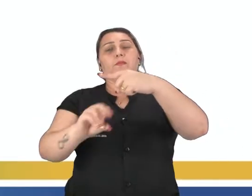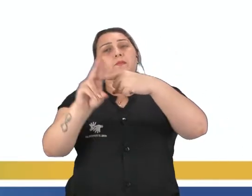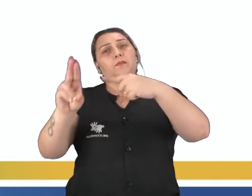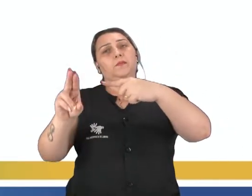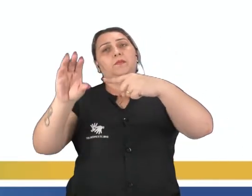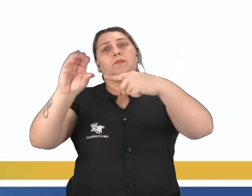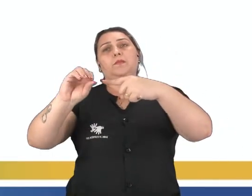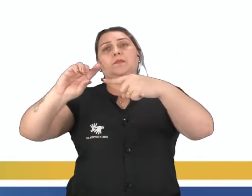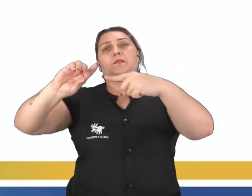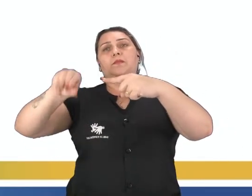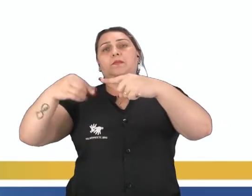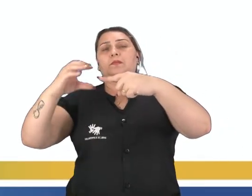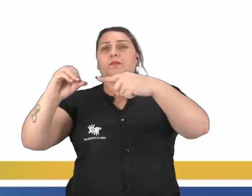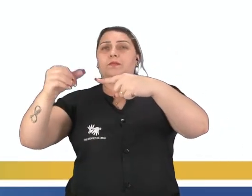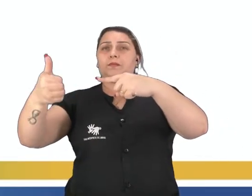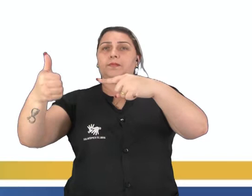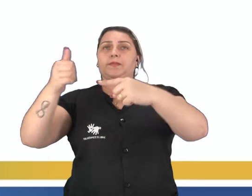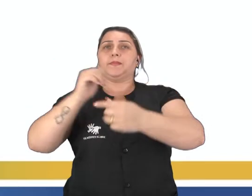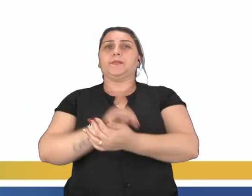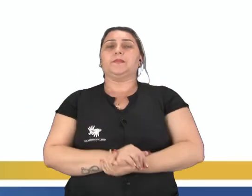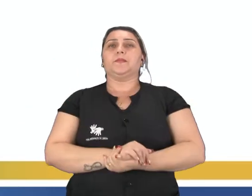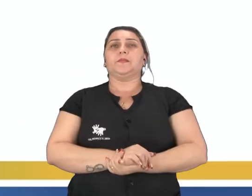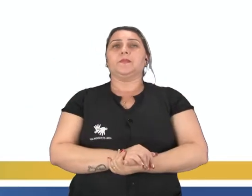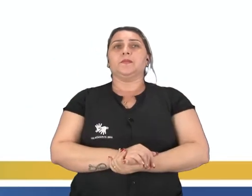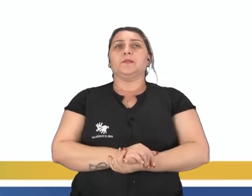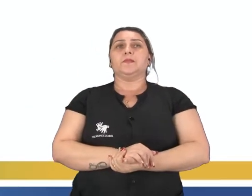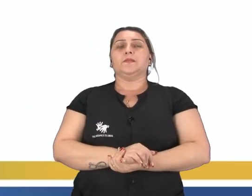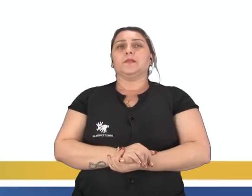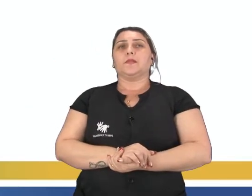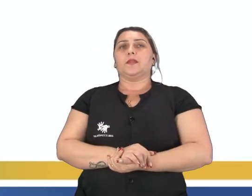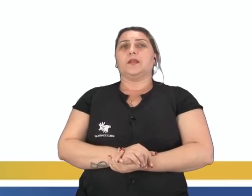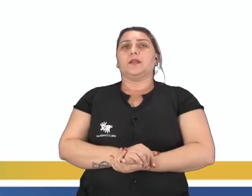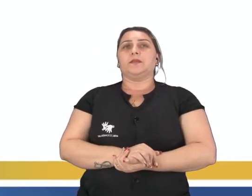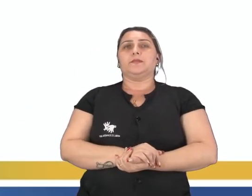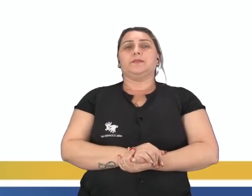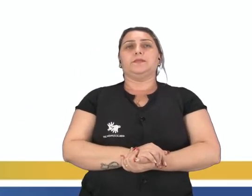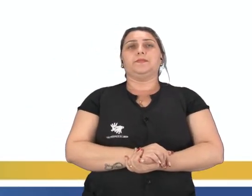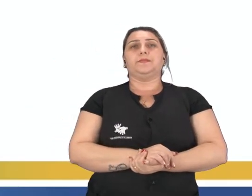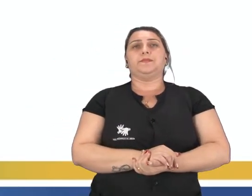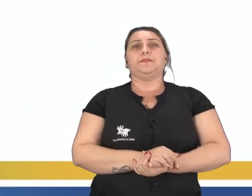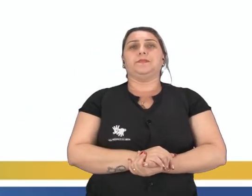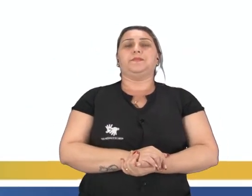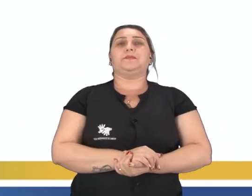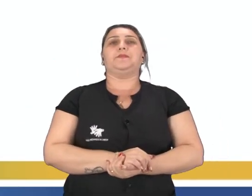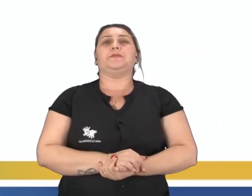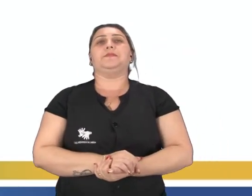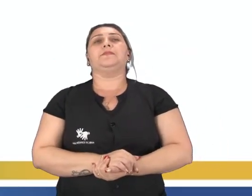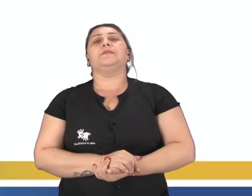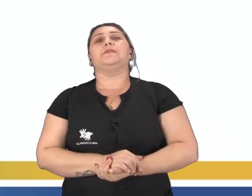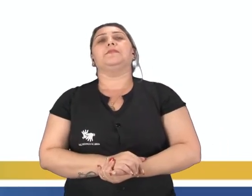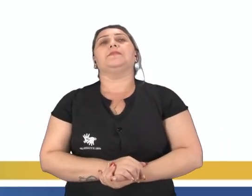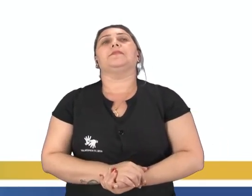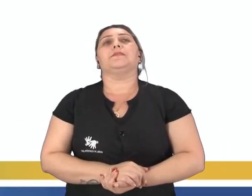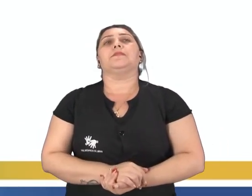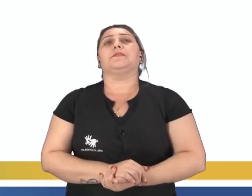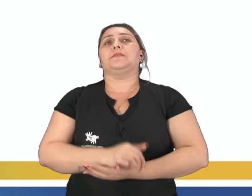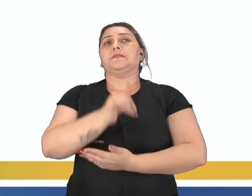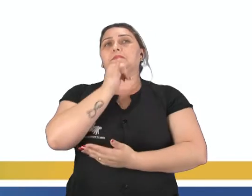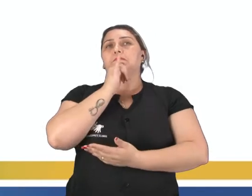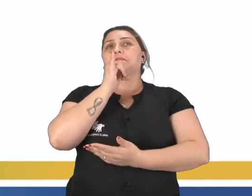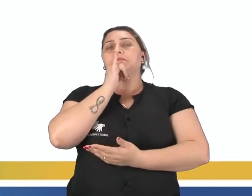parte de 100 que foram divididas. E aí eu posso escrever em forma de fração ou em forma de decimal.